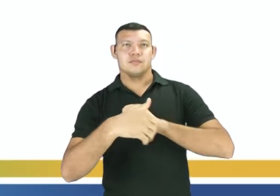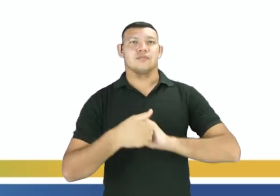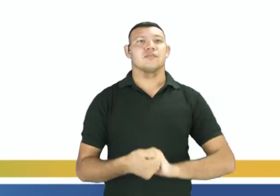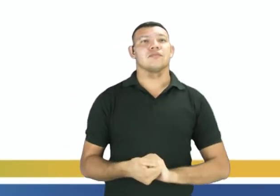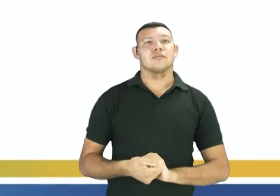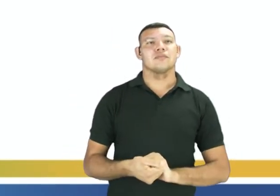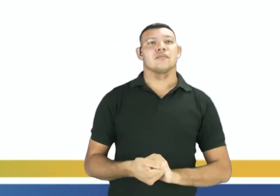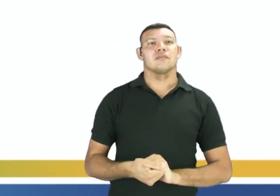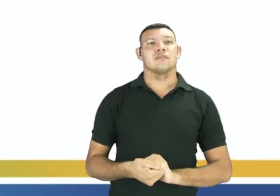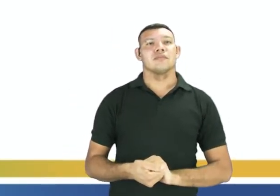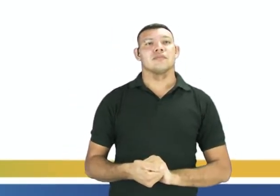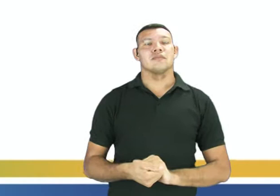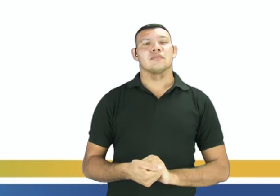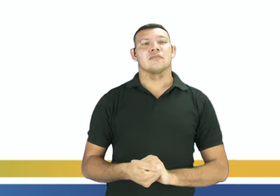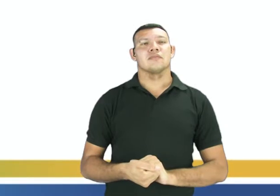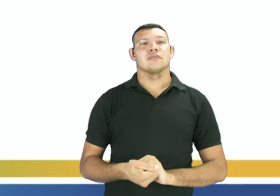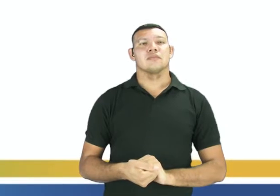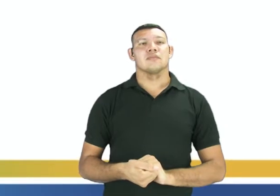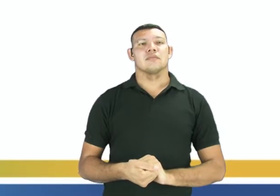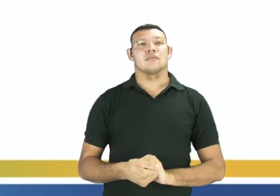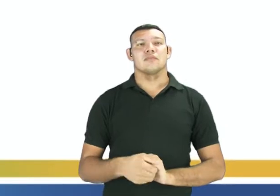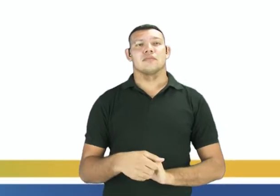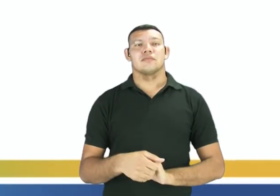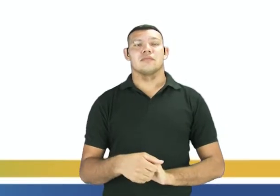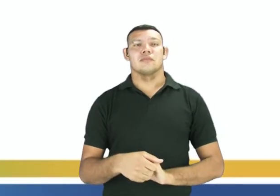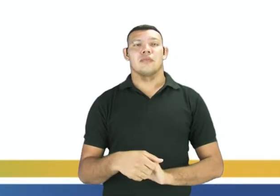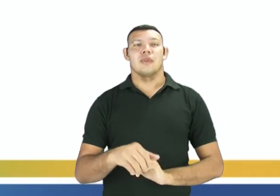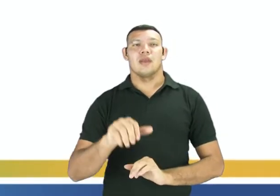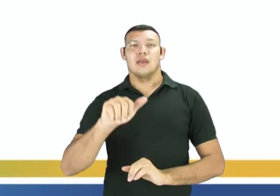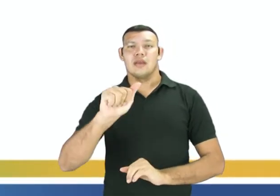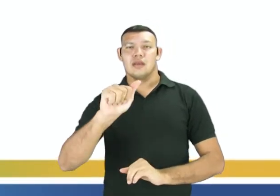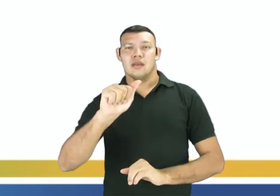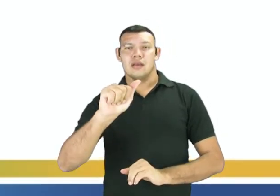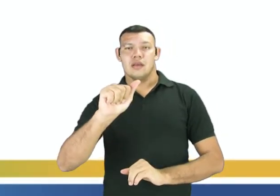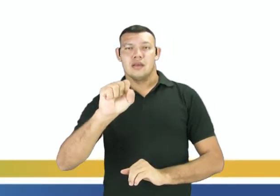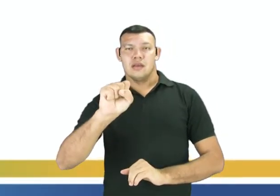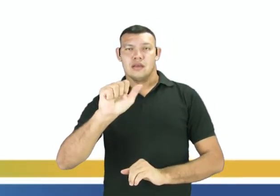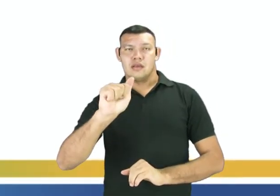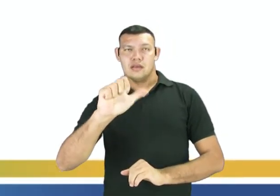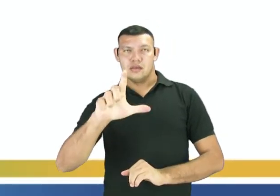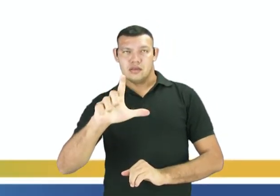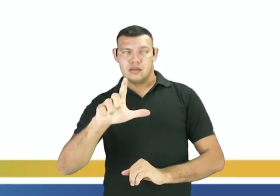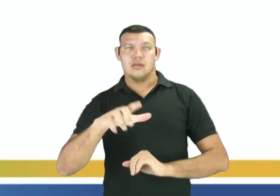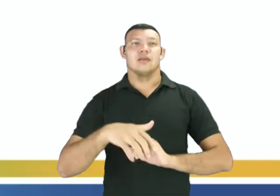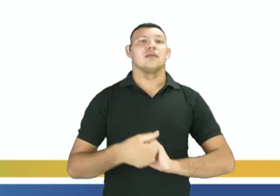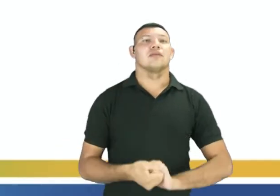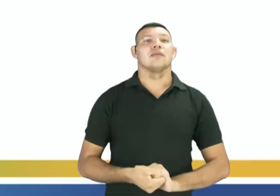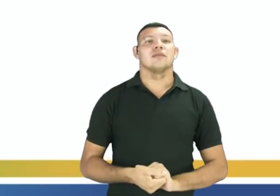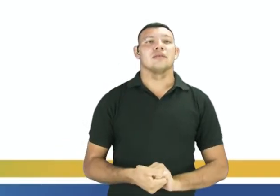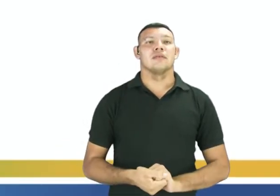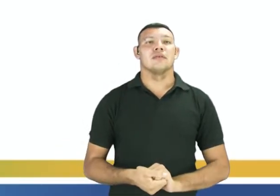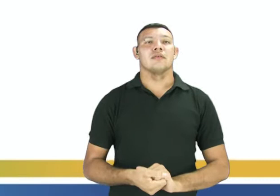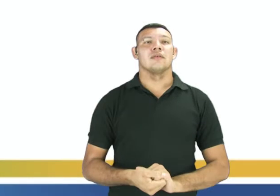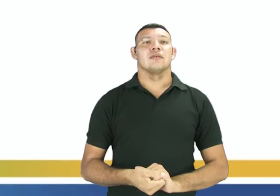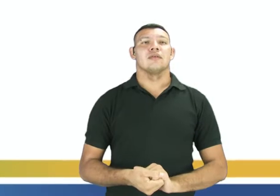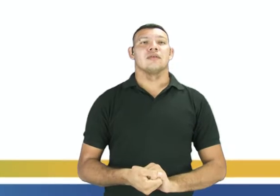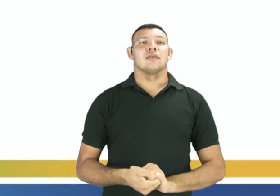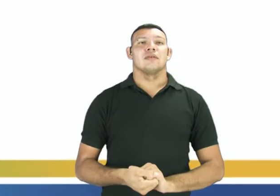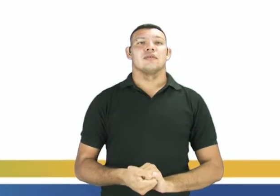têm carbono. Existe o diamante, o carbono grafite, carbono diamante, o